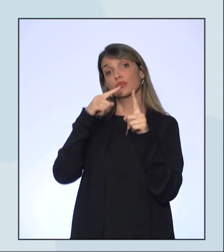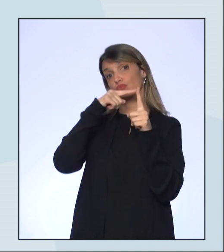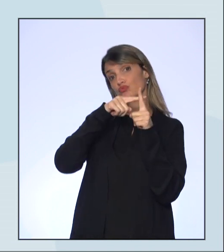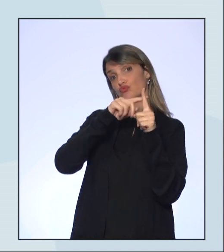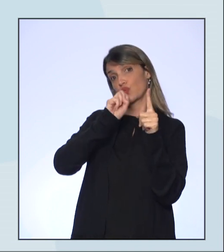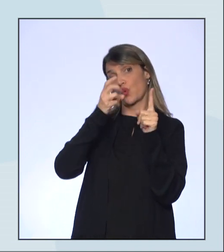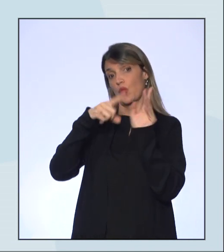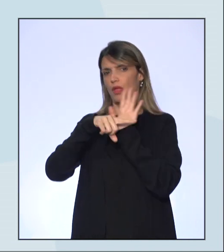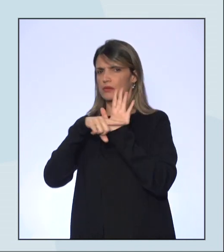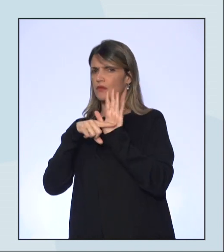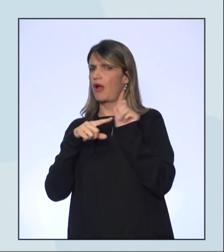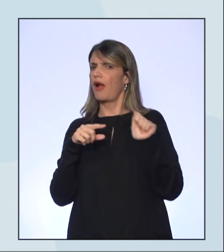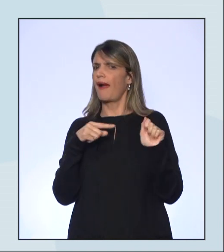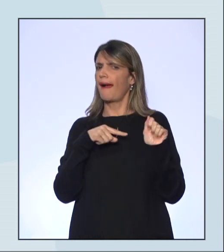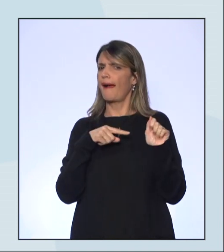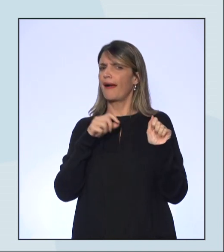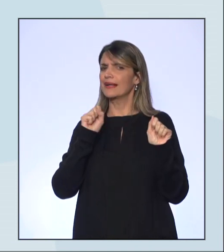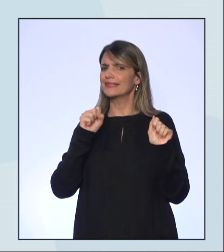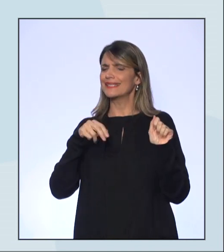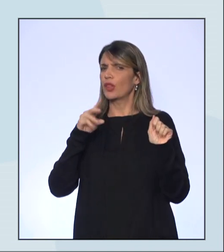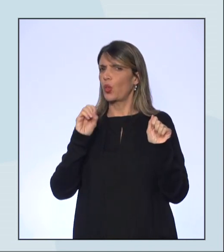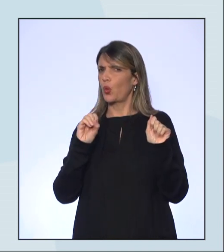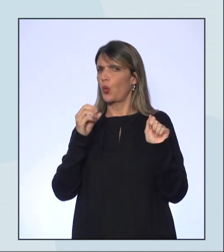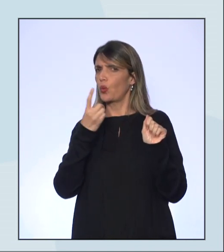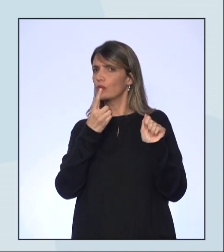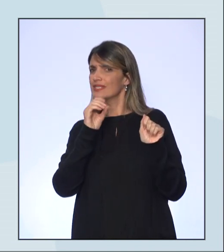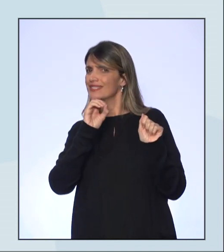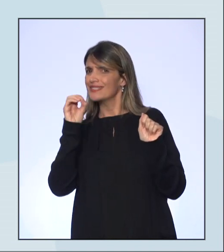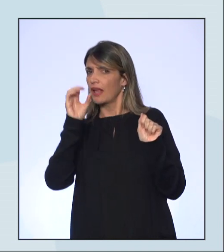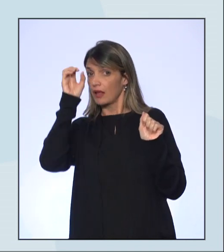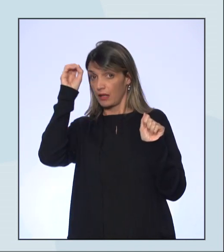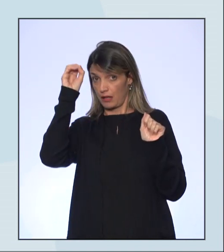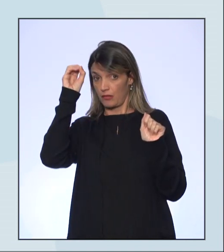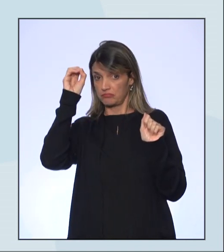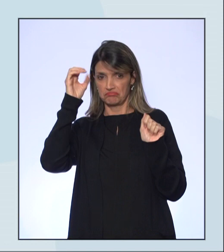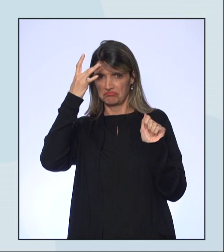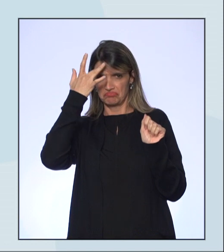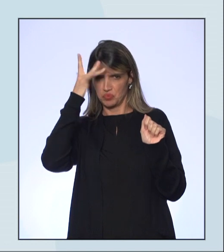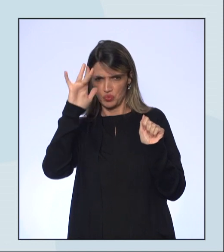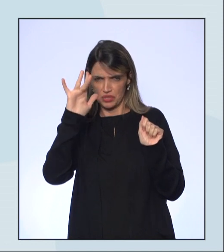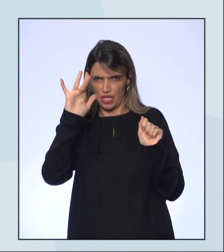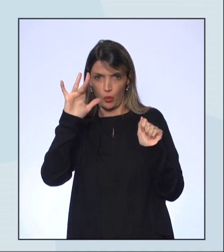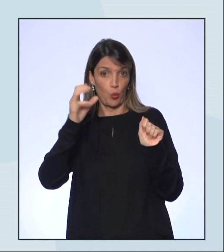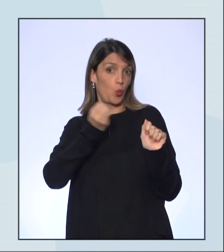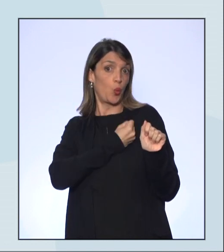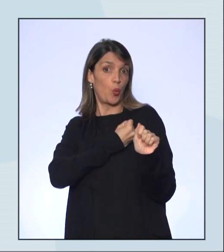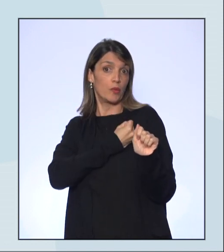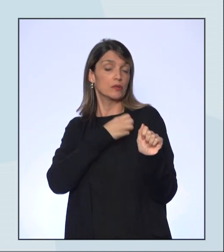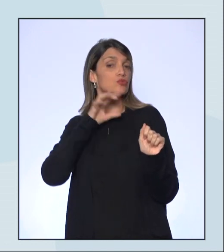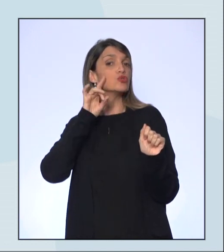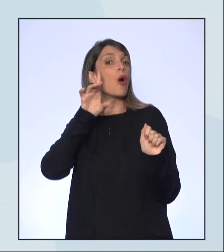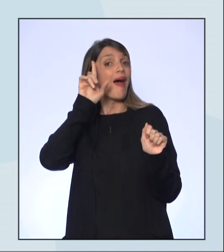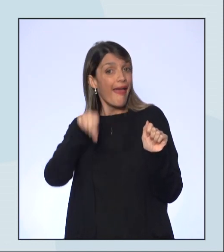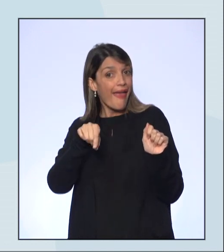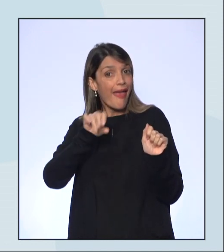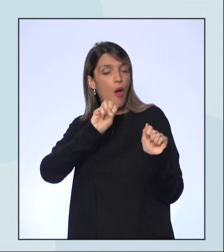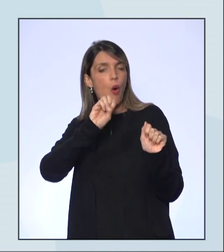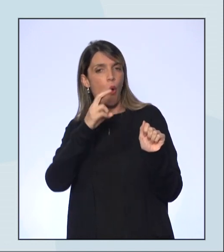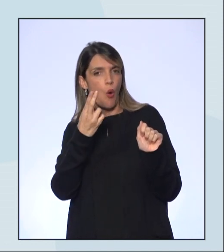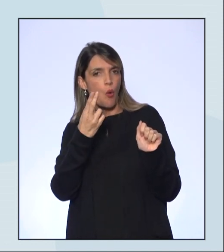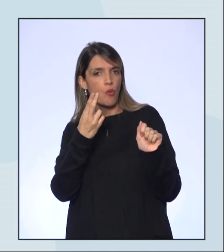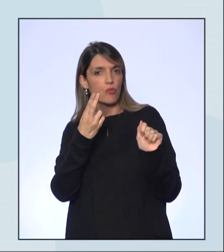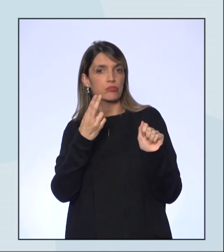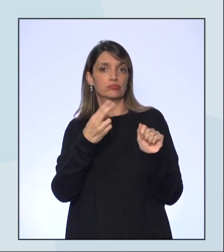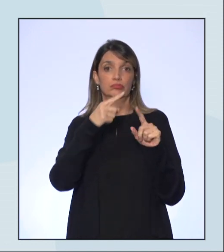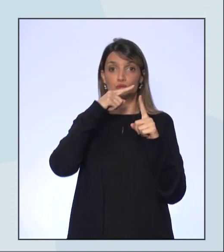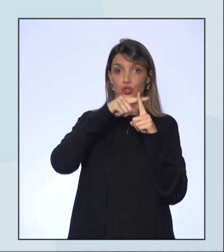então na o seno de 100 eu não quero saber qual que é o valor do seno de 100 eu só quero saber se é positivo